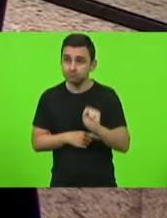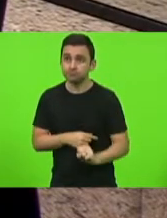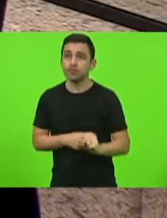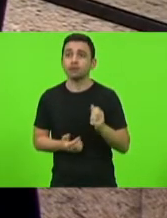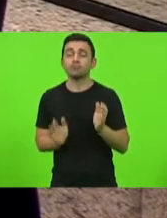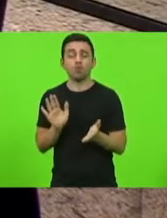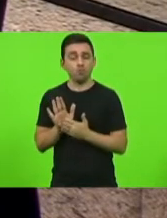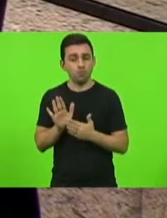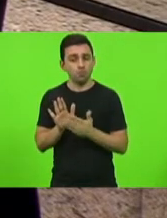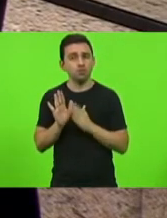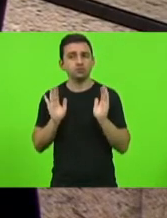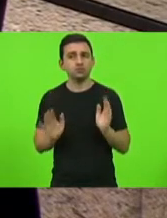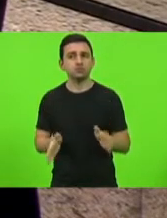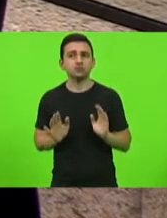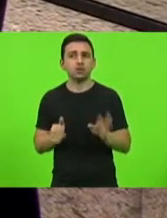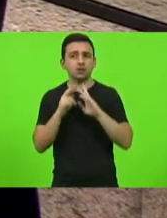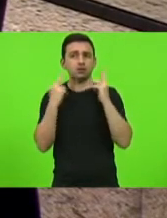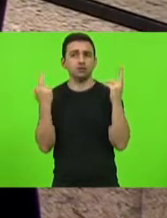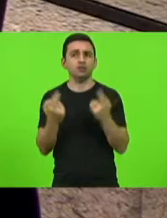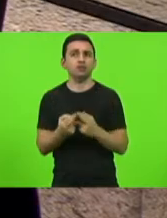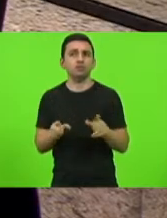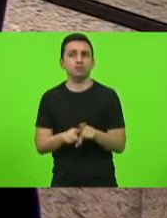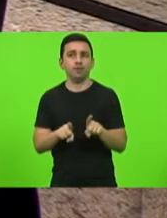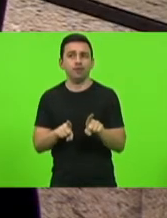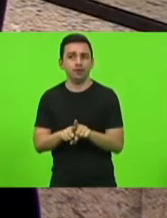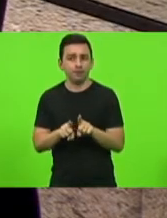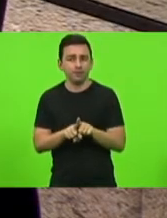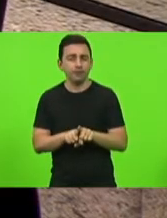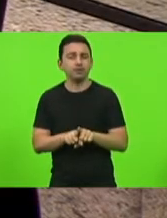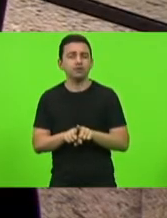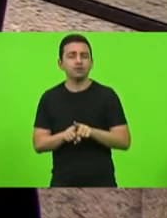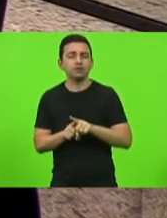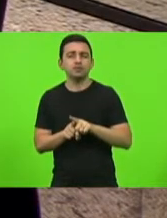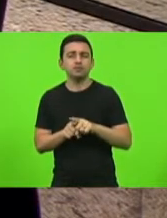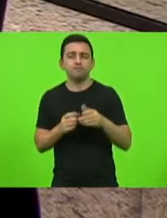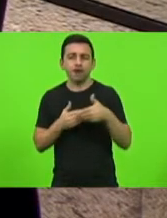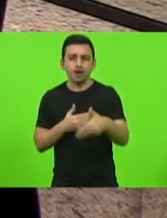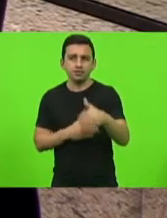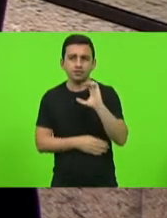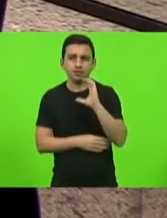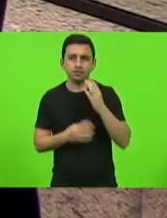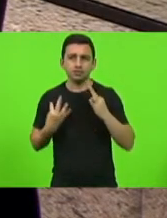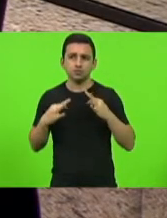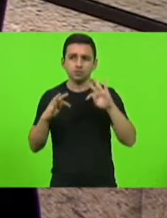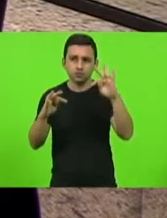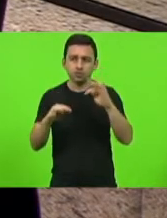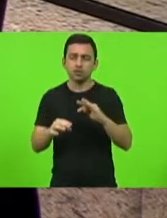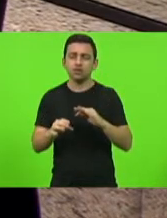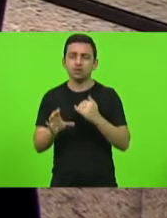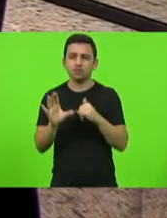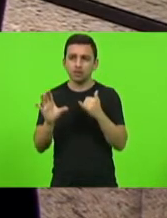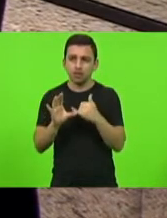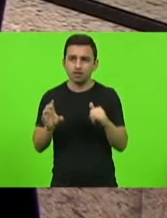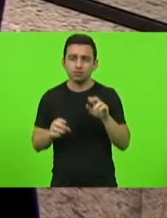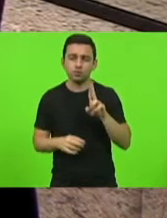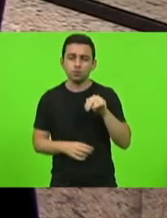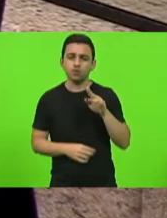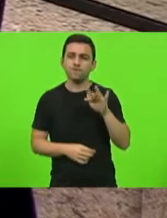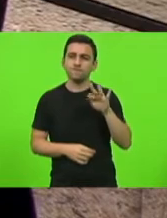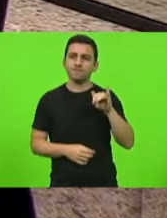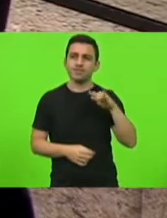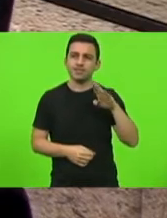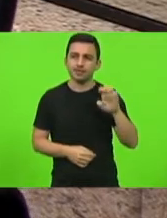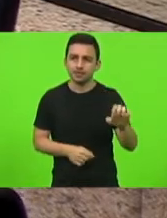isso, inclusive uma reunião na Comissão de Ciência e Tecnologia com o representante da Celesc e da Unifique. Por isso, peço